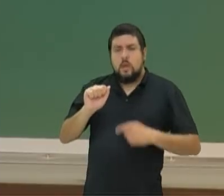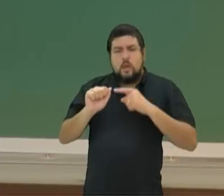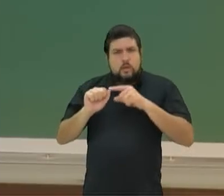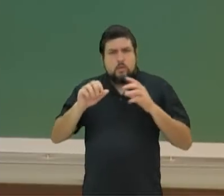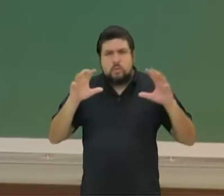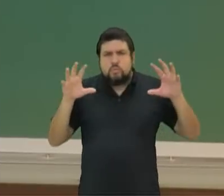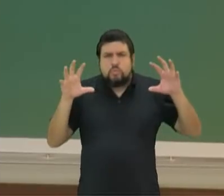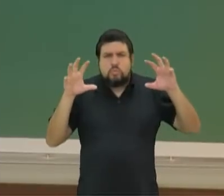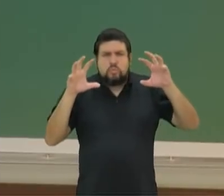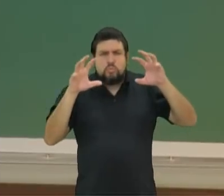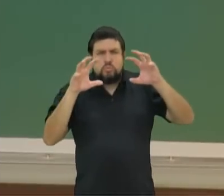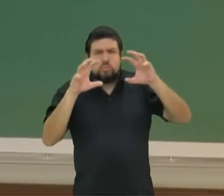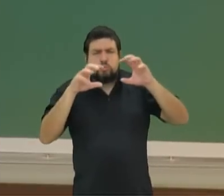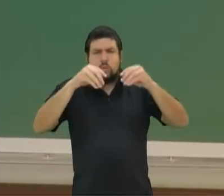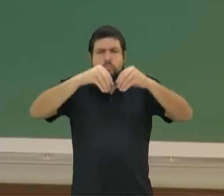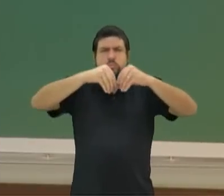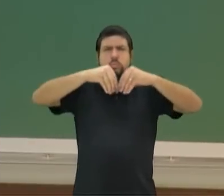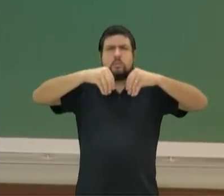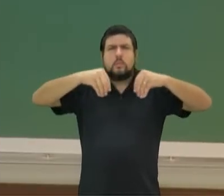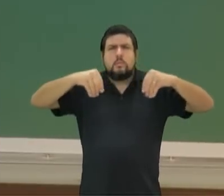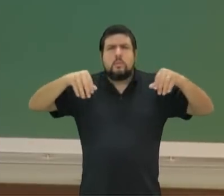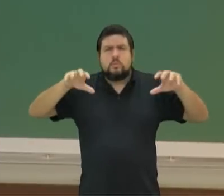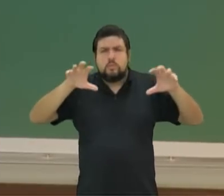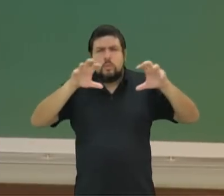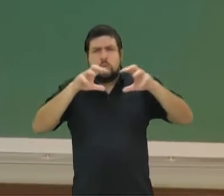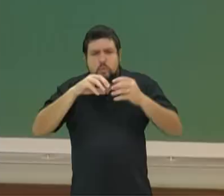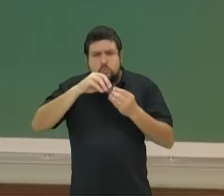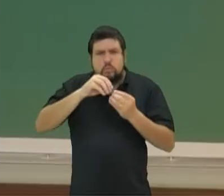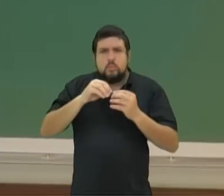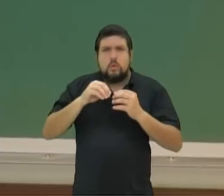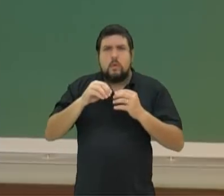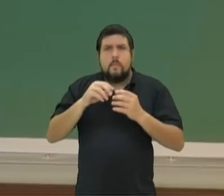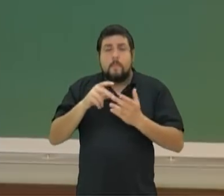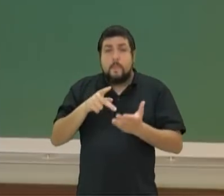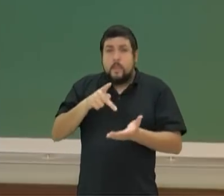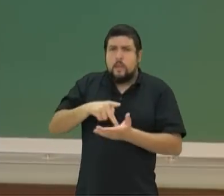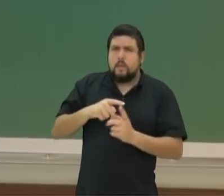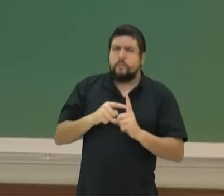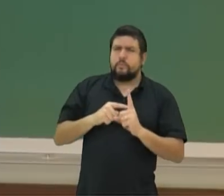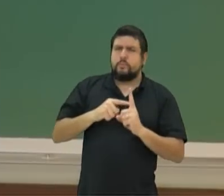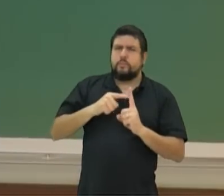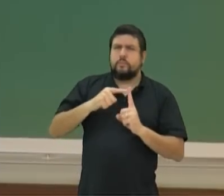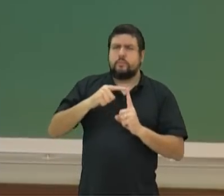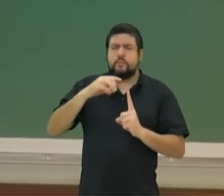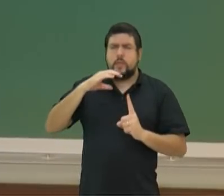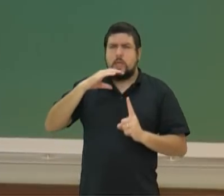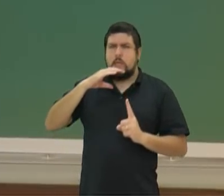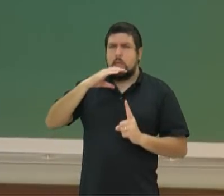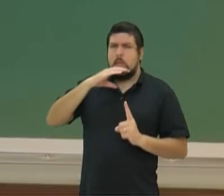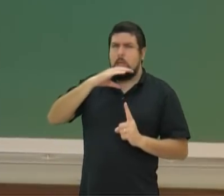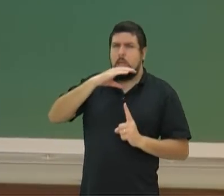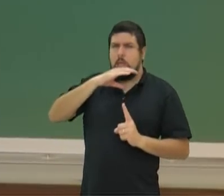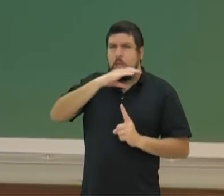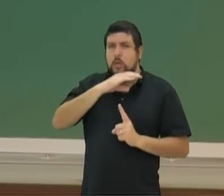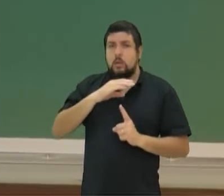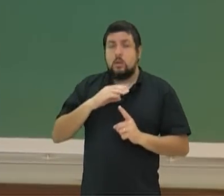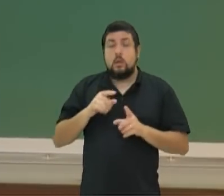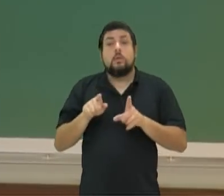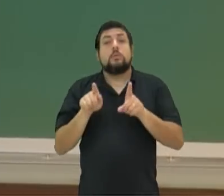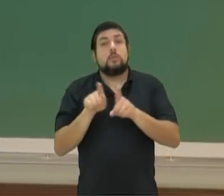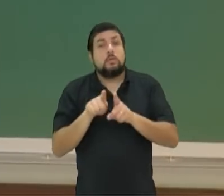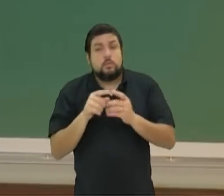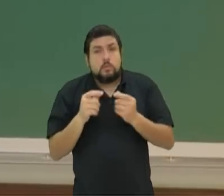onde tudo acontece, onde a pressão e a temperatura são extremamente altas e a gente tem condições favoráveis para a formação